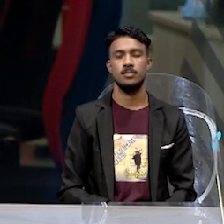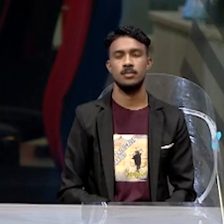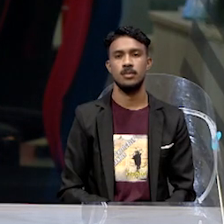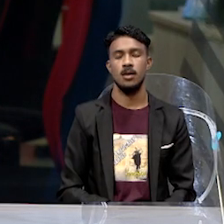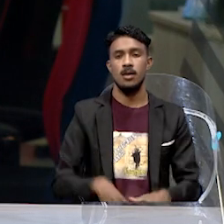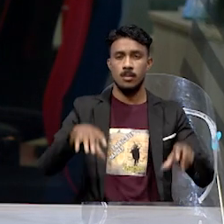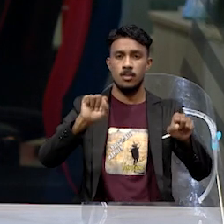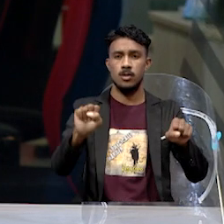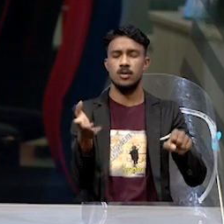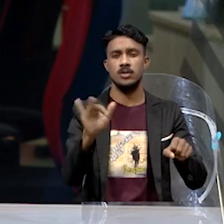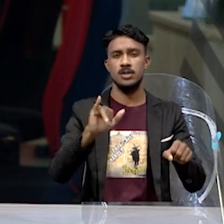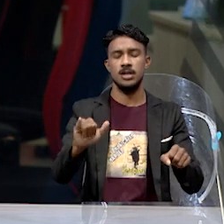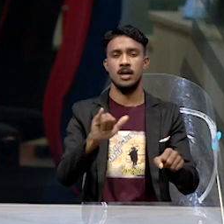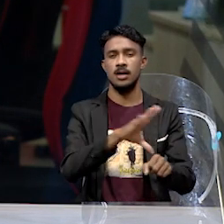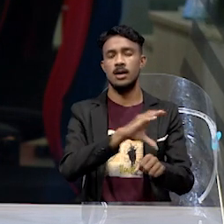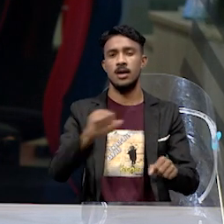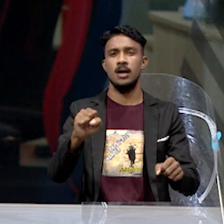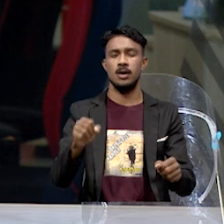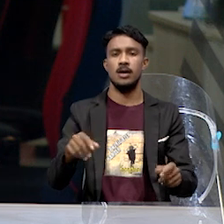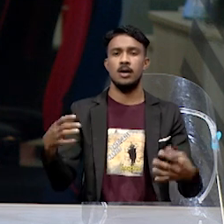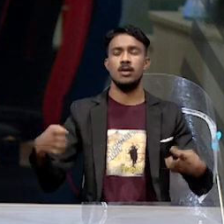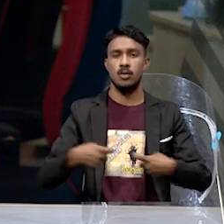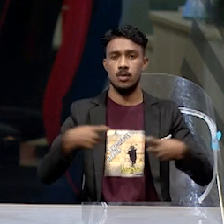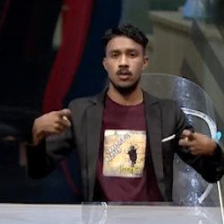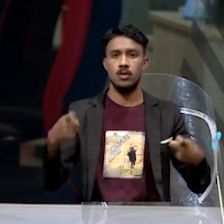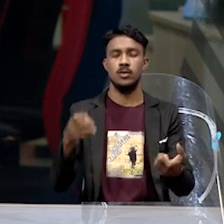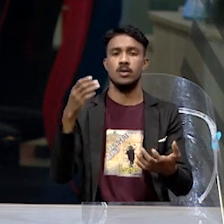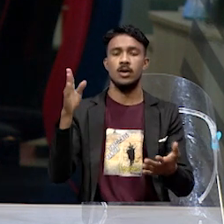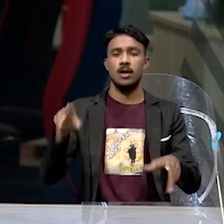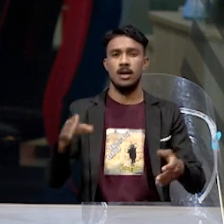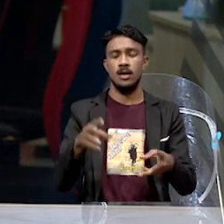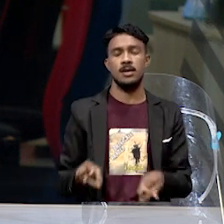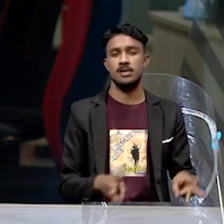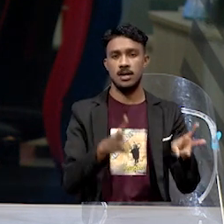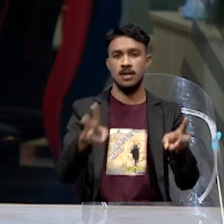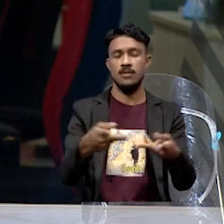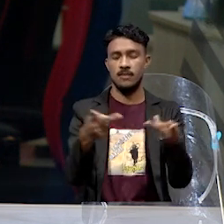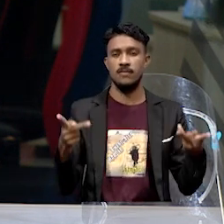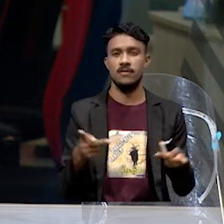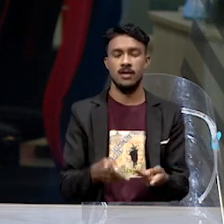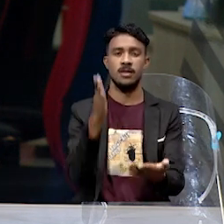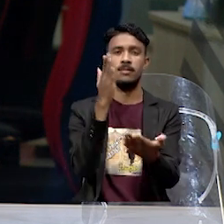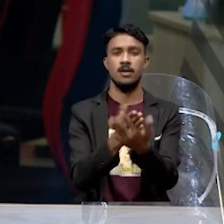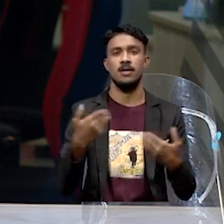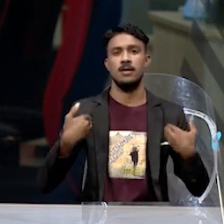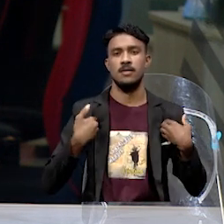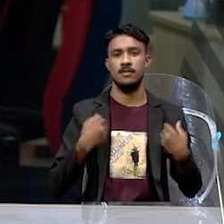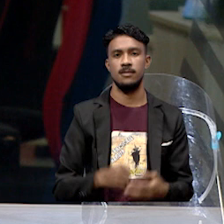motorista Sira continua viola código estrada, mas que o governo estabelece uma fata em estacionamento.